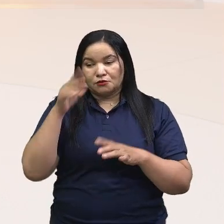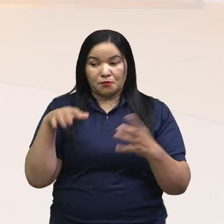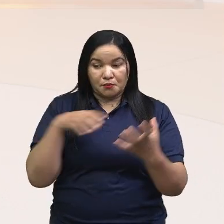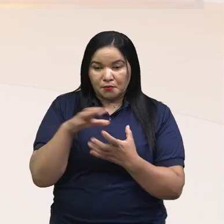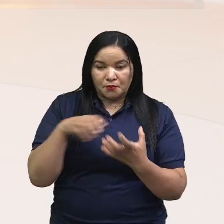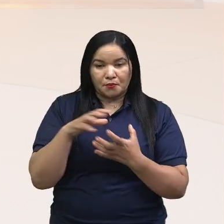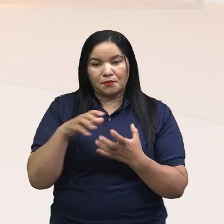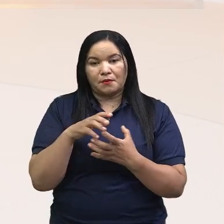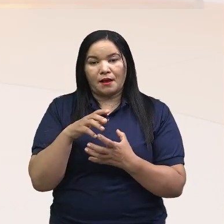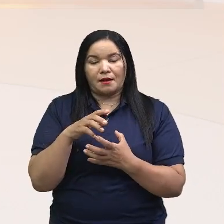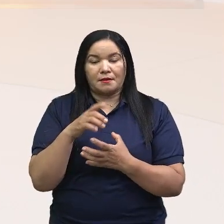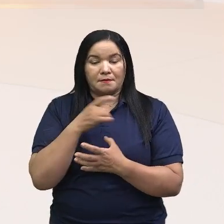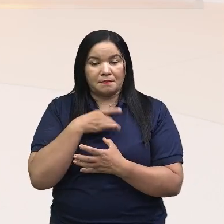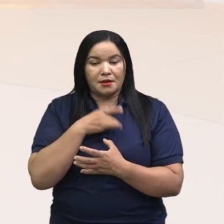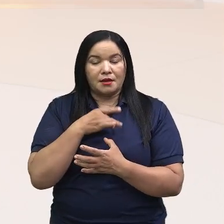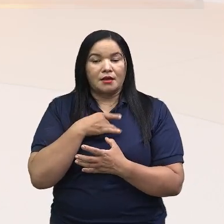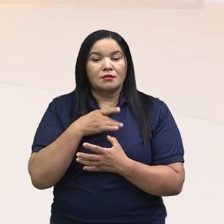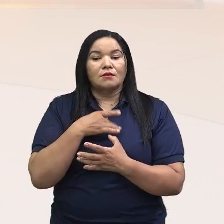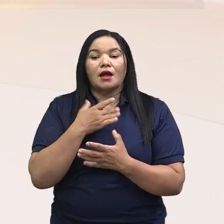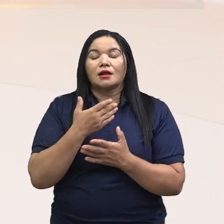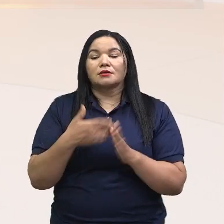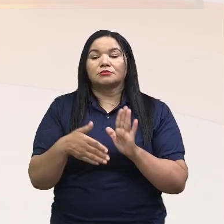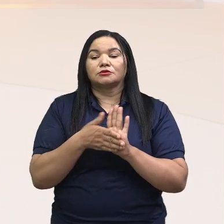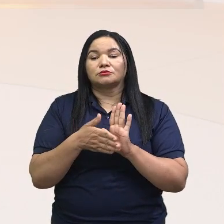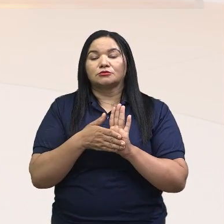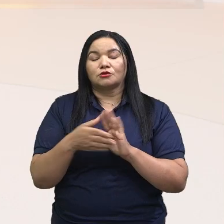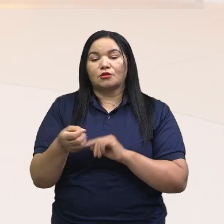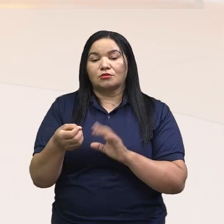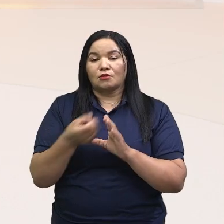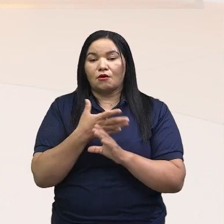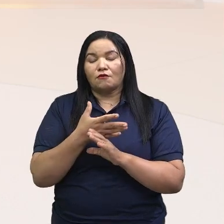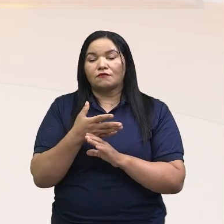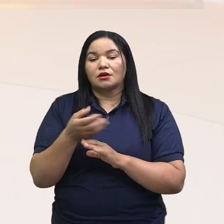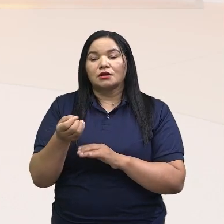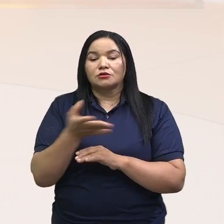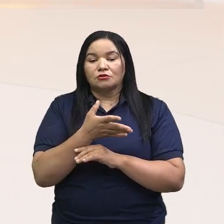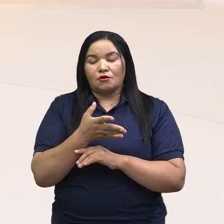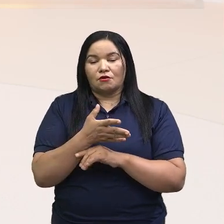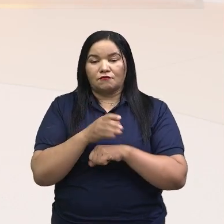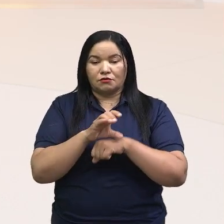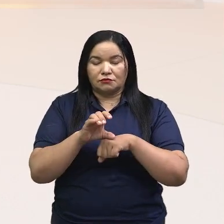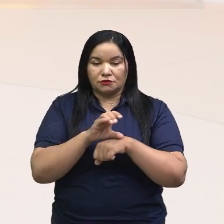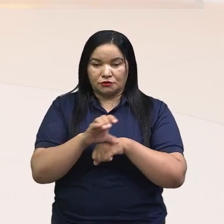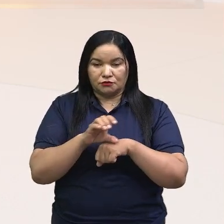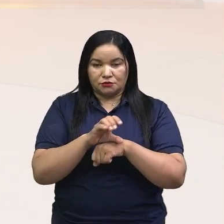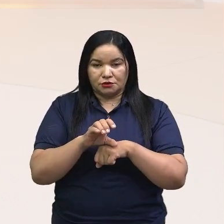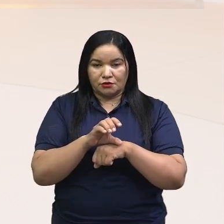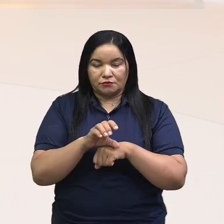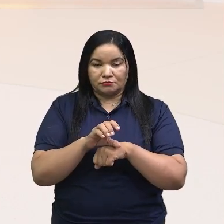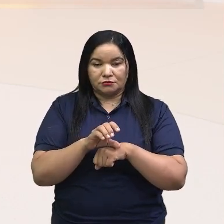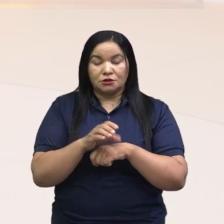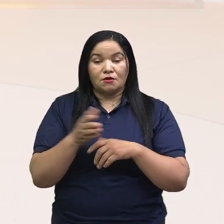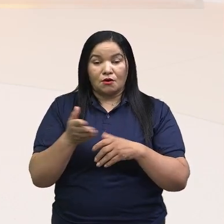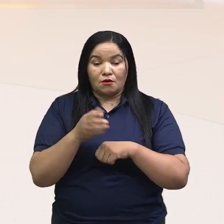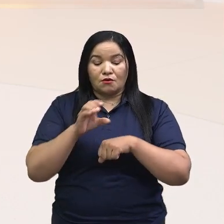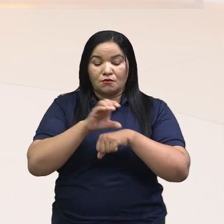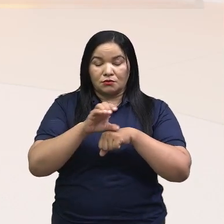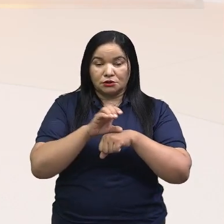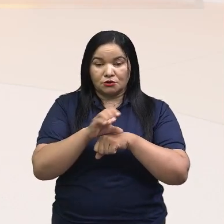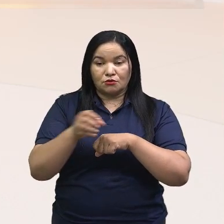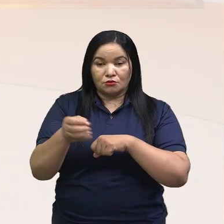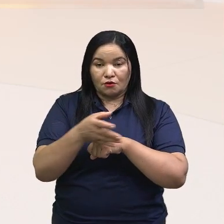estados, propõe, né, essa nova Constituição. Tá? Então, dentro dessa nova Constituição